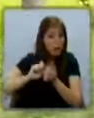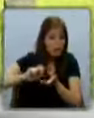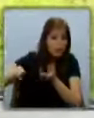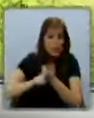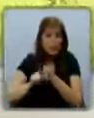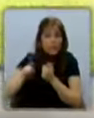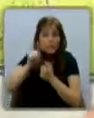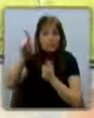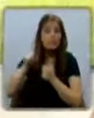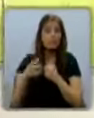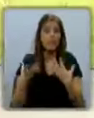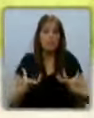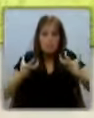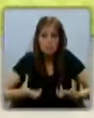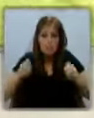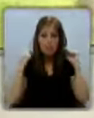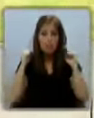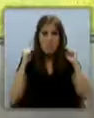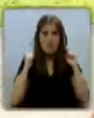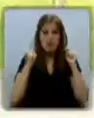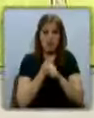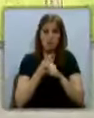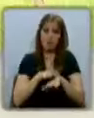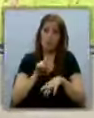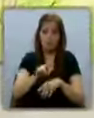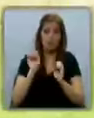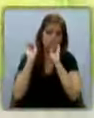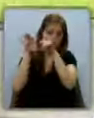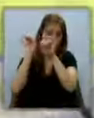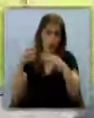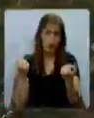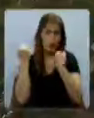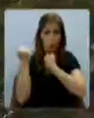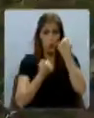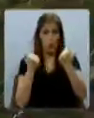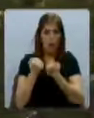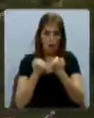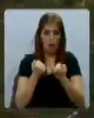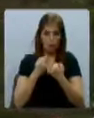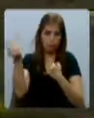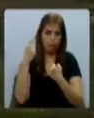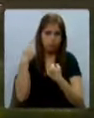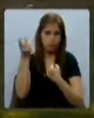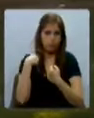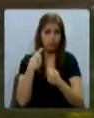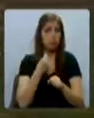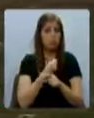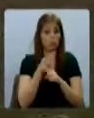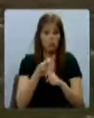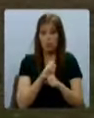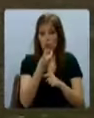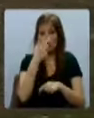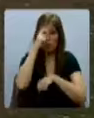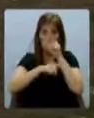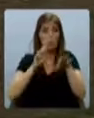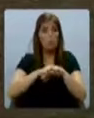com o material, daí fazermos este percurso com as viaturas e várias vezes, porque é muita gente. Por isso os